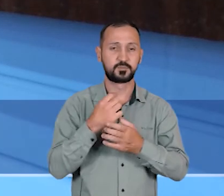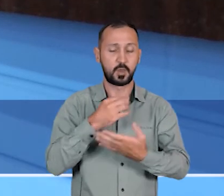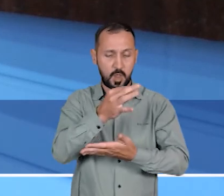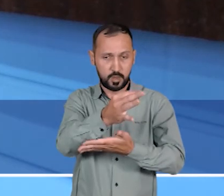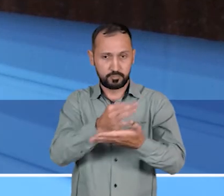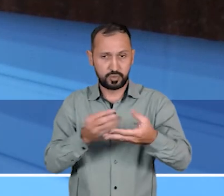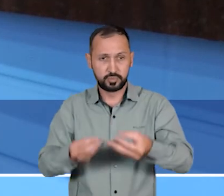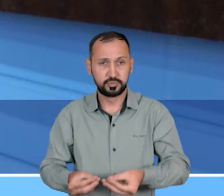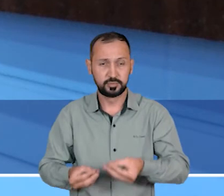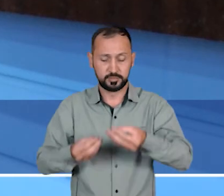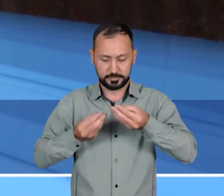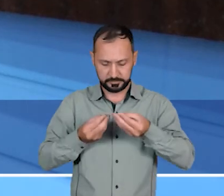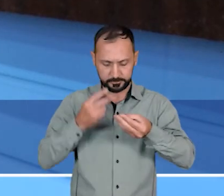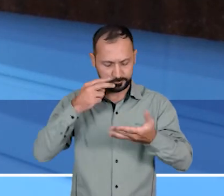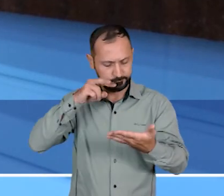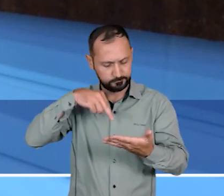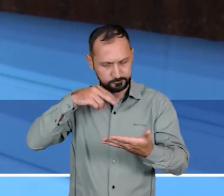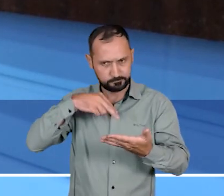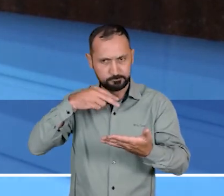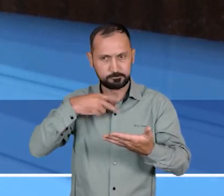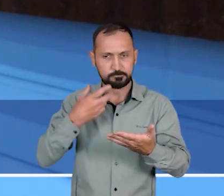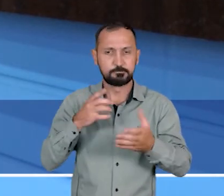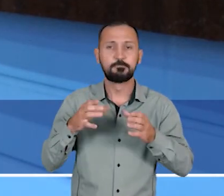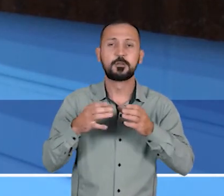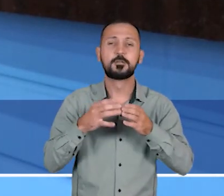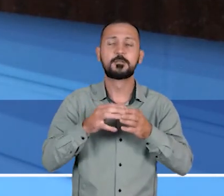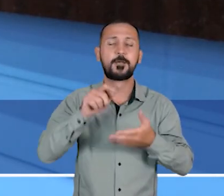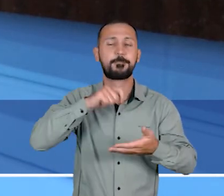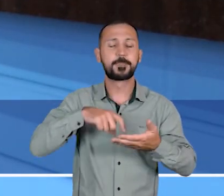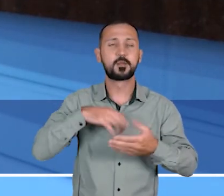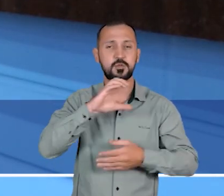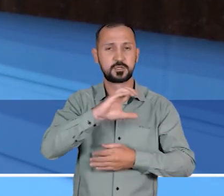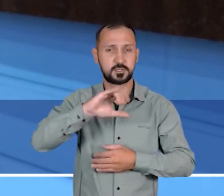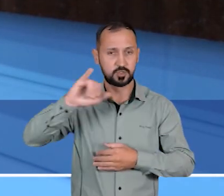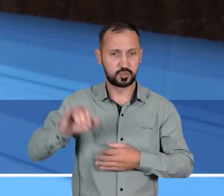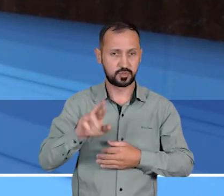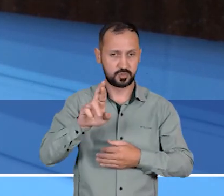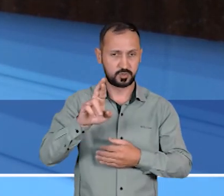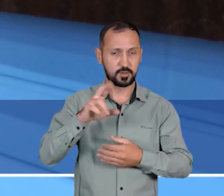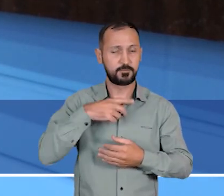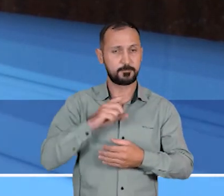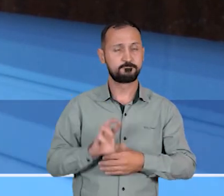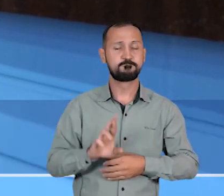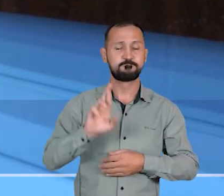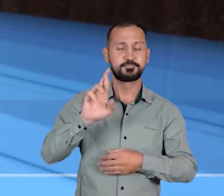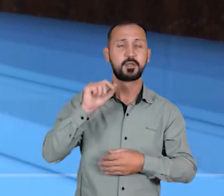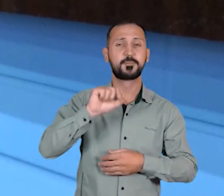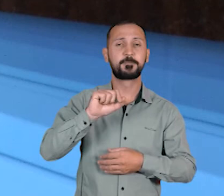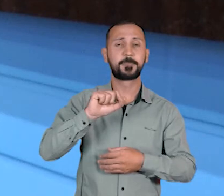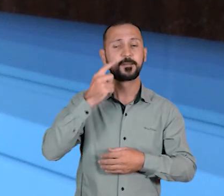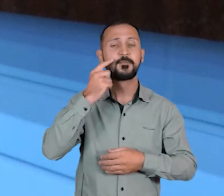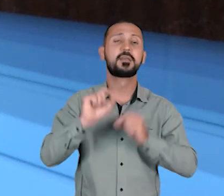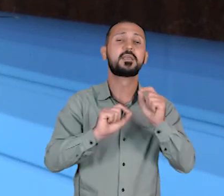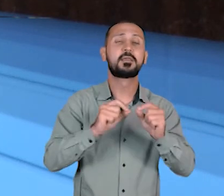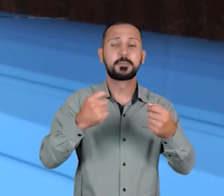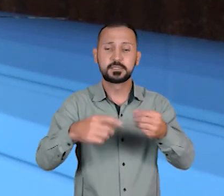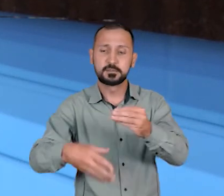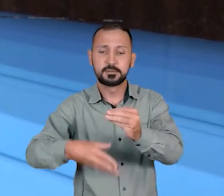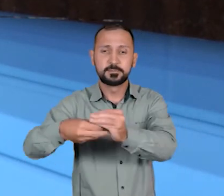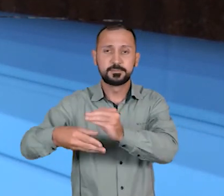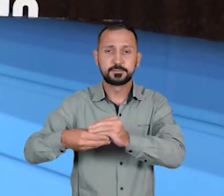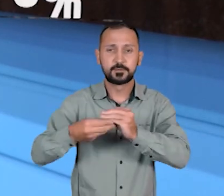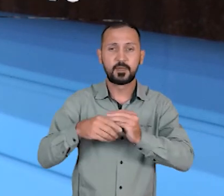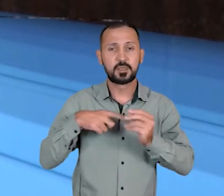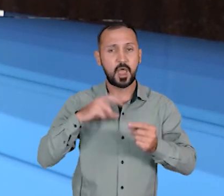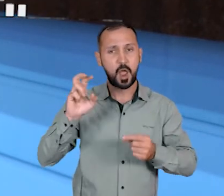texto encaminhado pelo Poder Executivo terá seu relator definido pela Comissão de Constituição, Justiça e Redação. Dentre os pontos que haverão incremento de